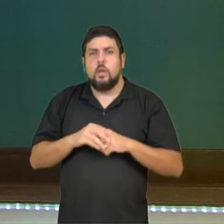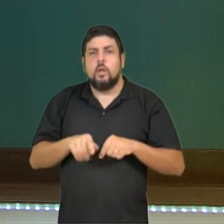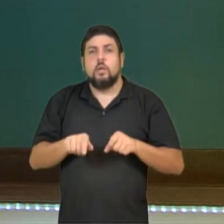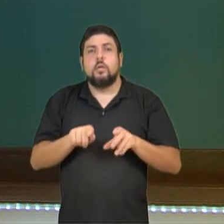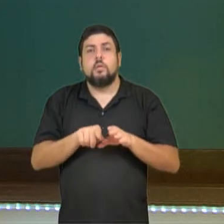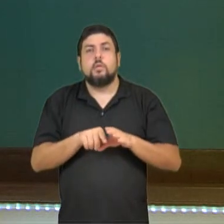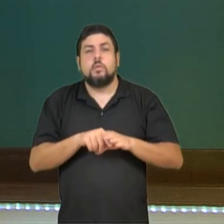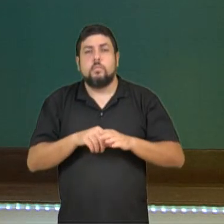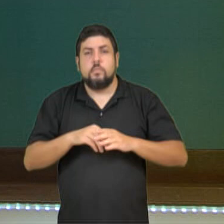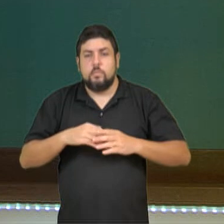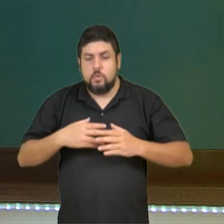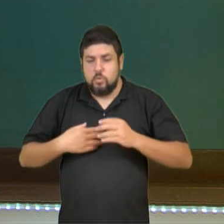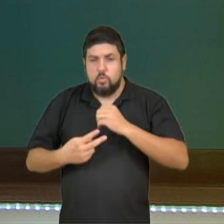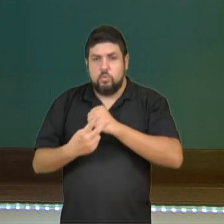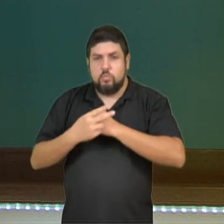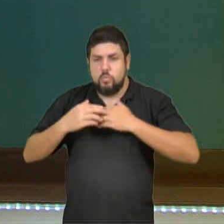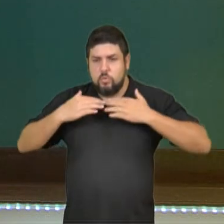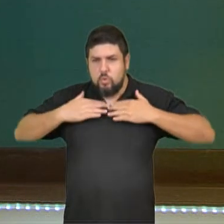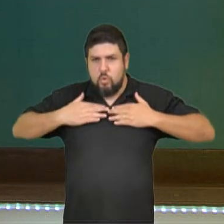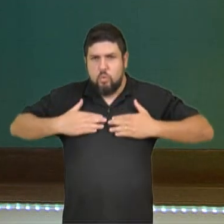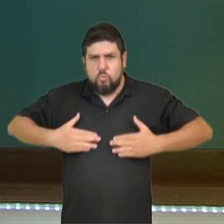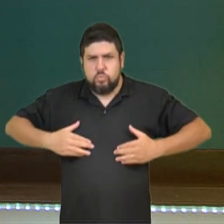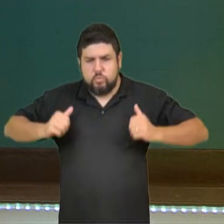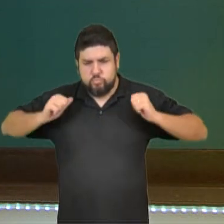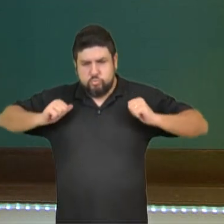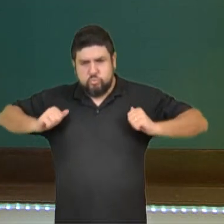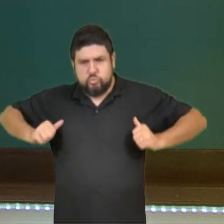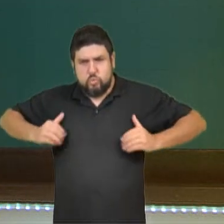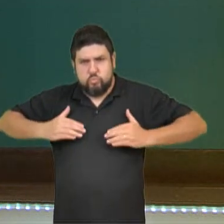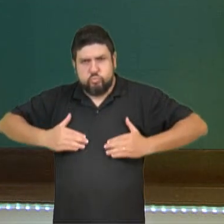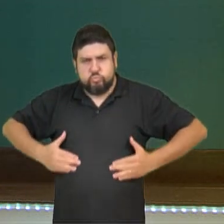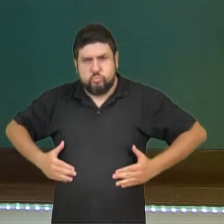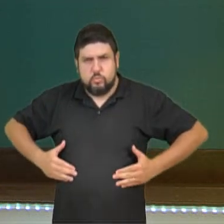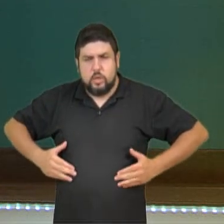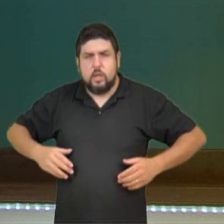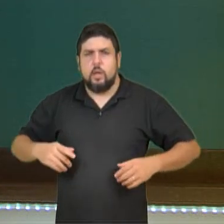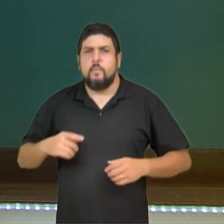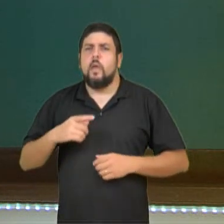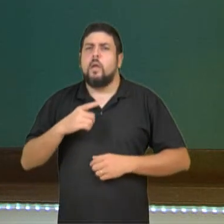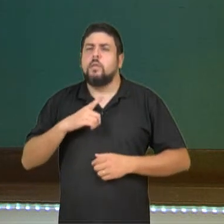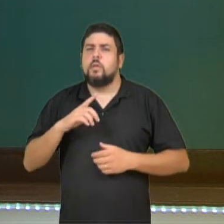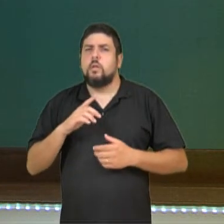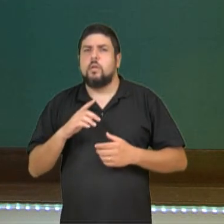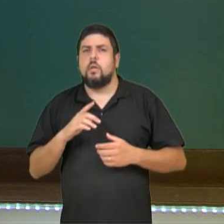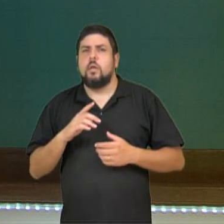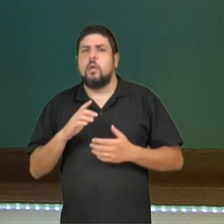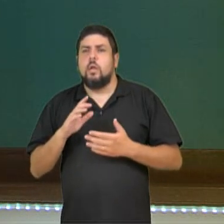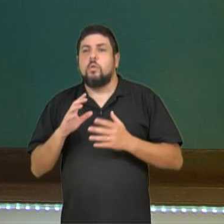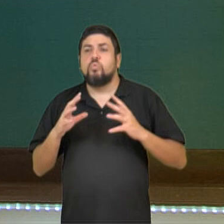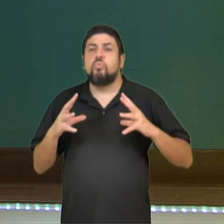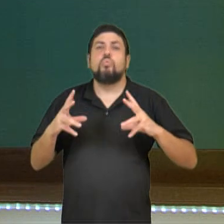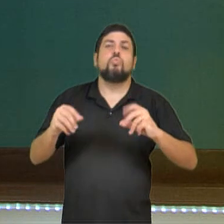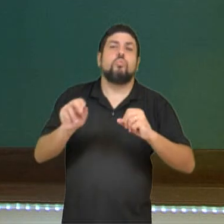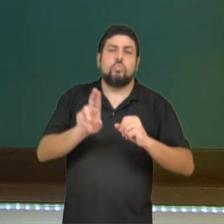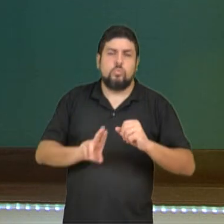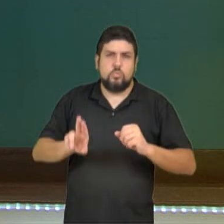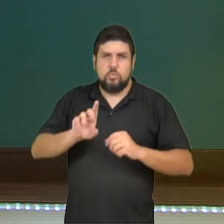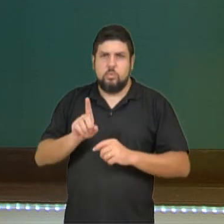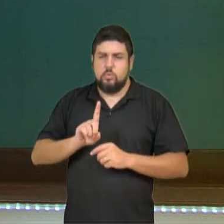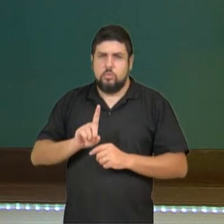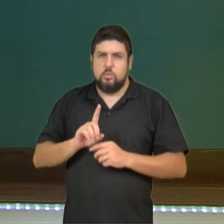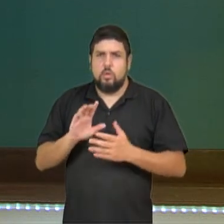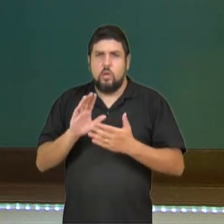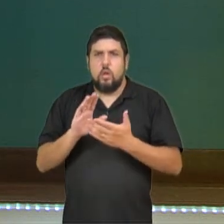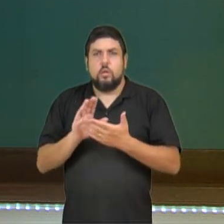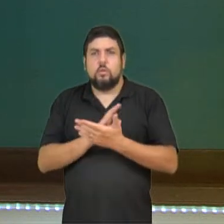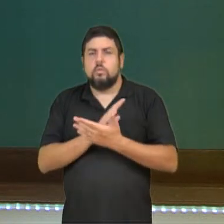protetor de tórax. Ah, mas quem que usa o protetor de tórax? Então tem um lugar, a atleta certa que usa, né? São todos eles que usam. São as